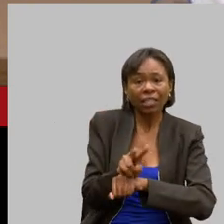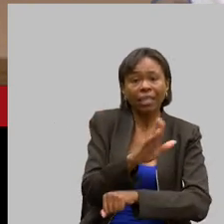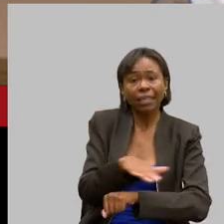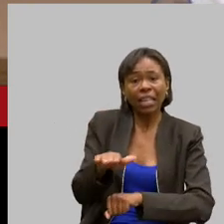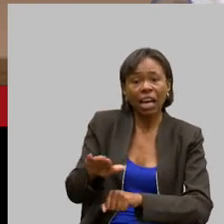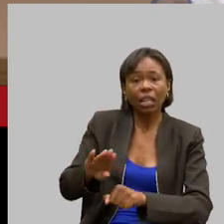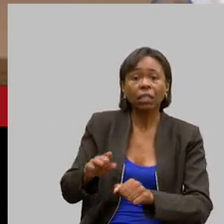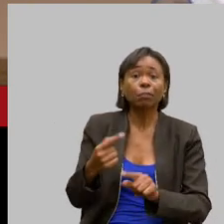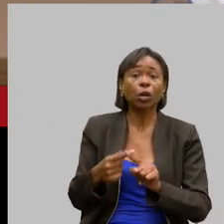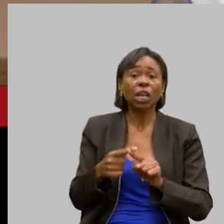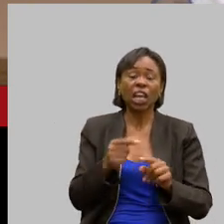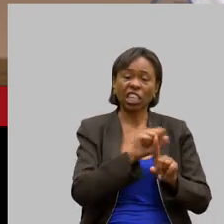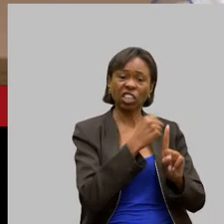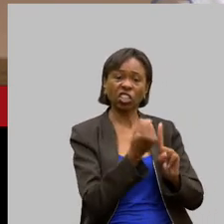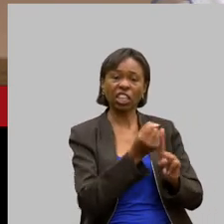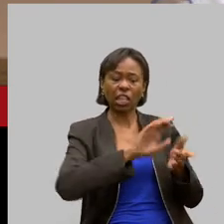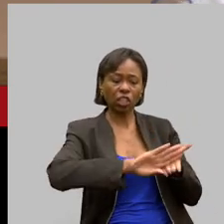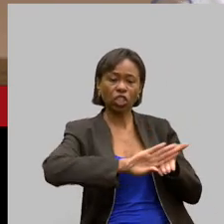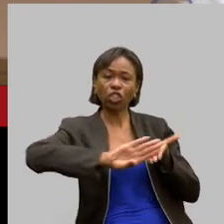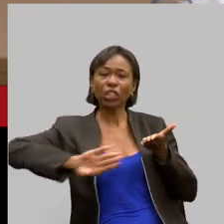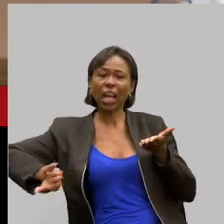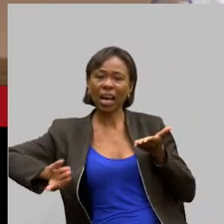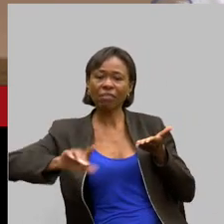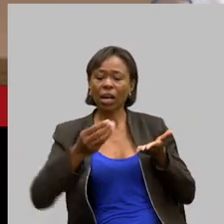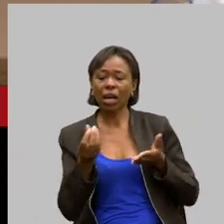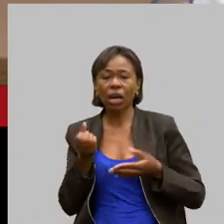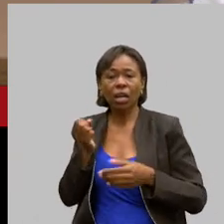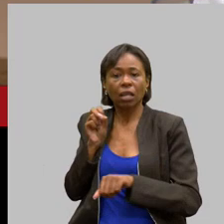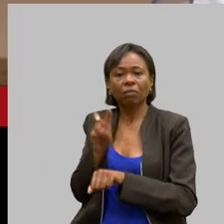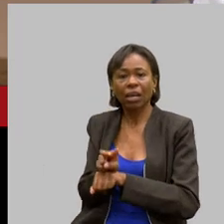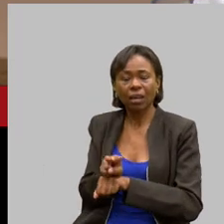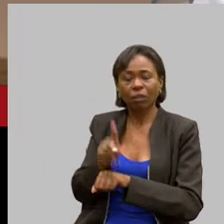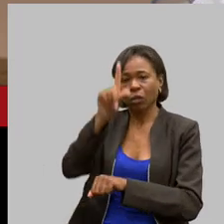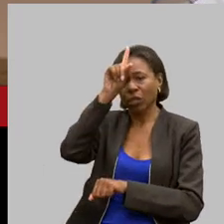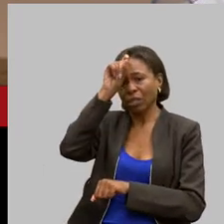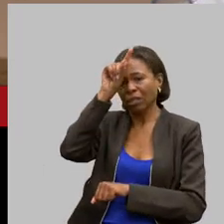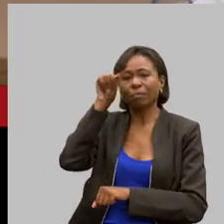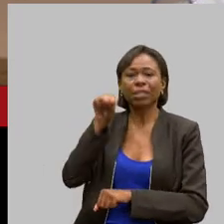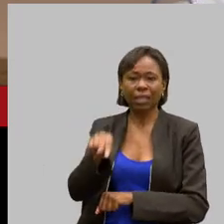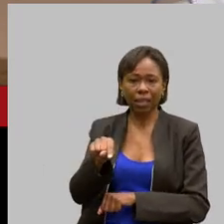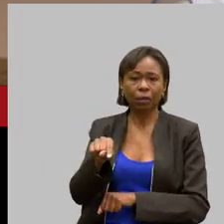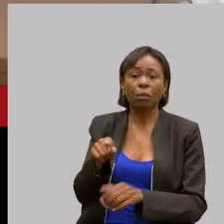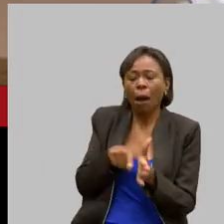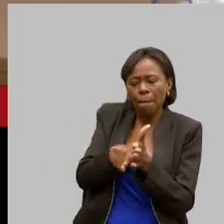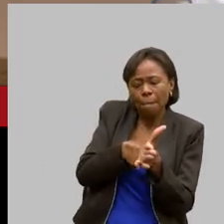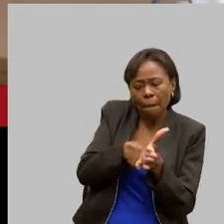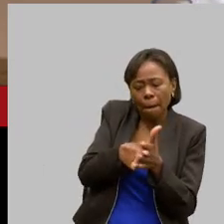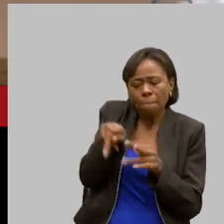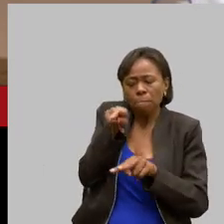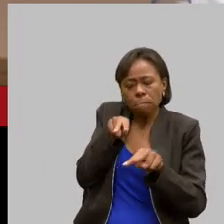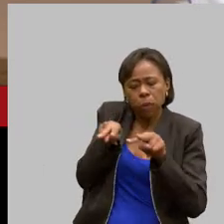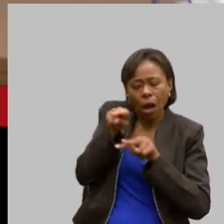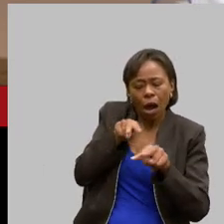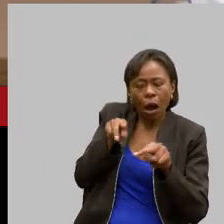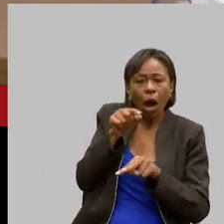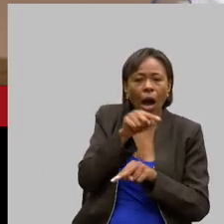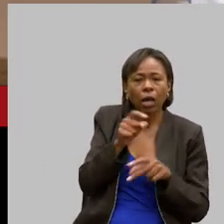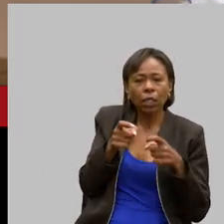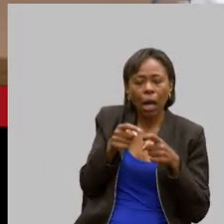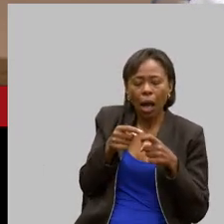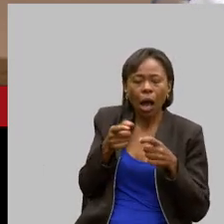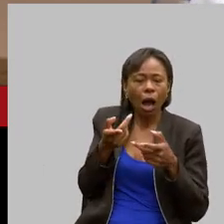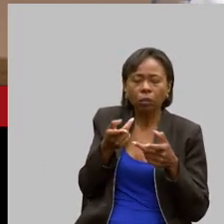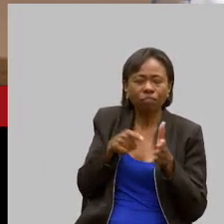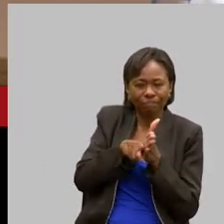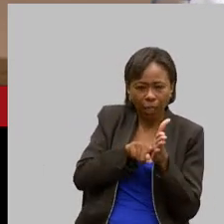objetos de pesquisa Aonde esse pesquisador pediatra constatou que entre várias